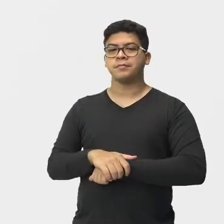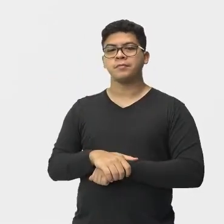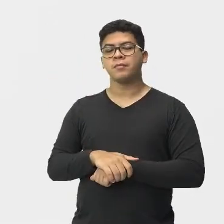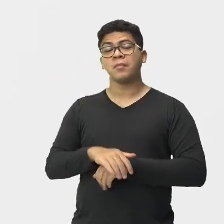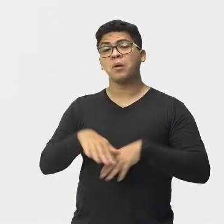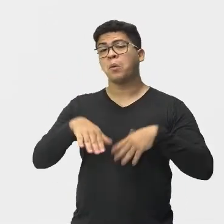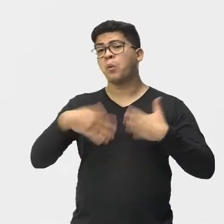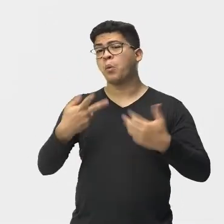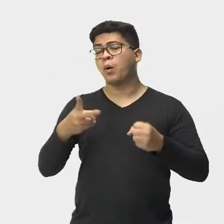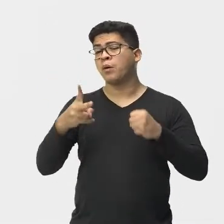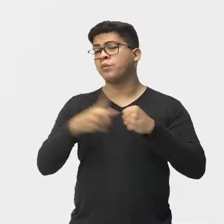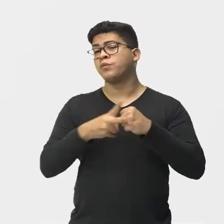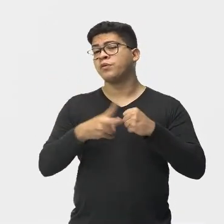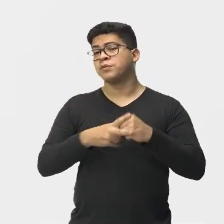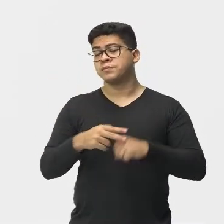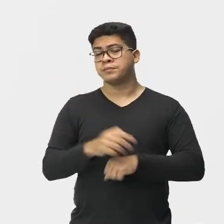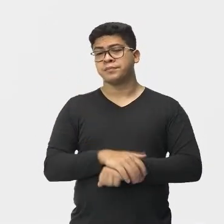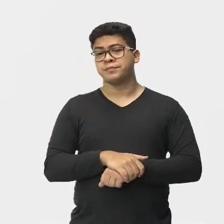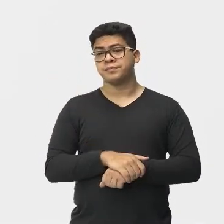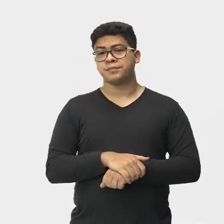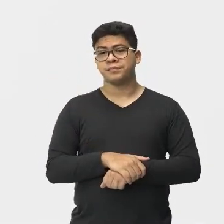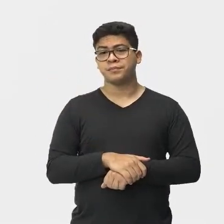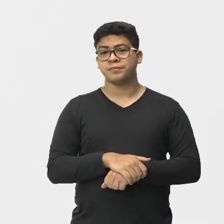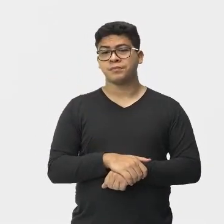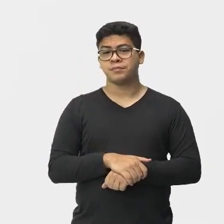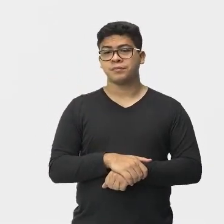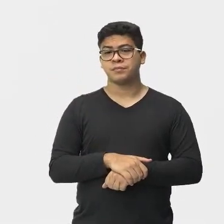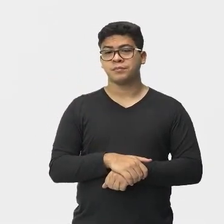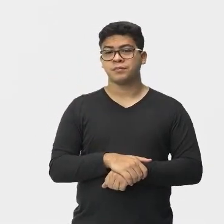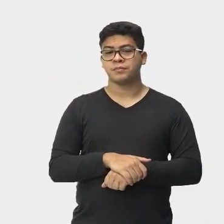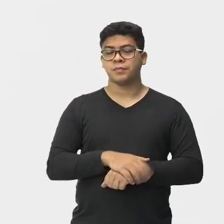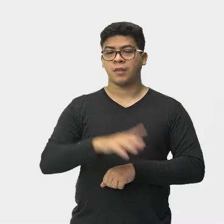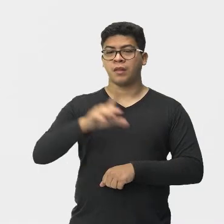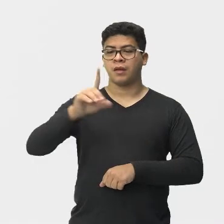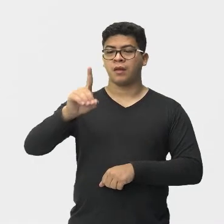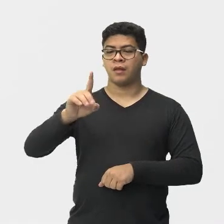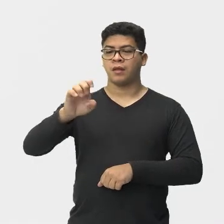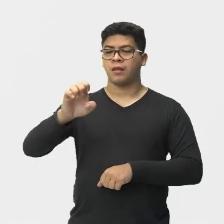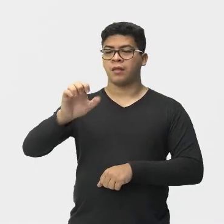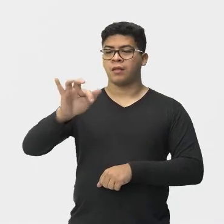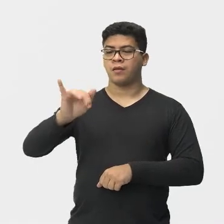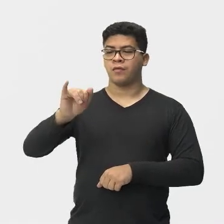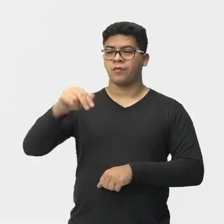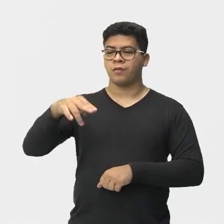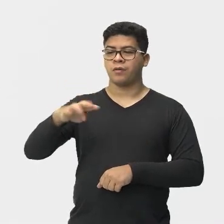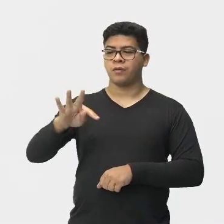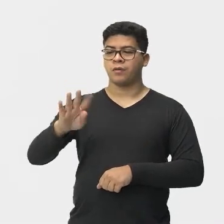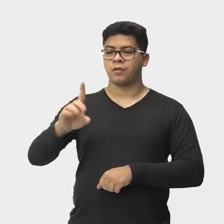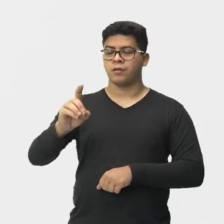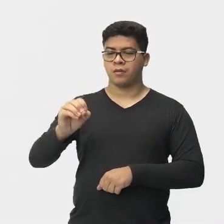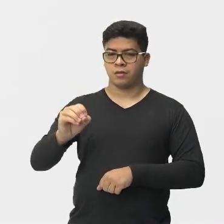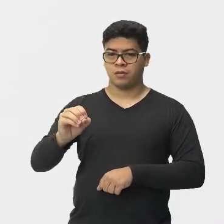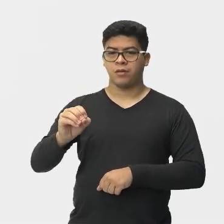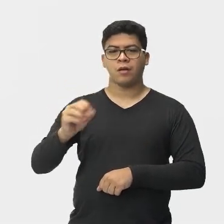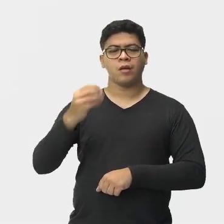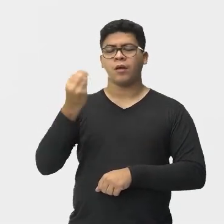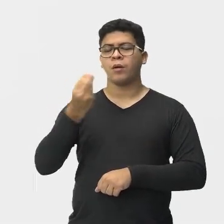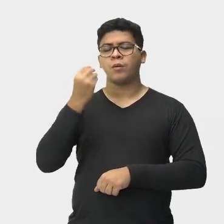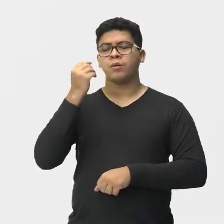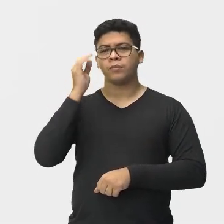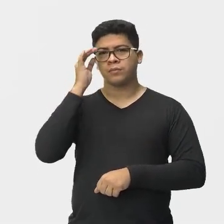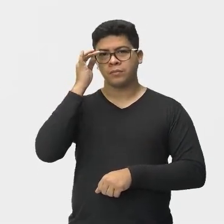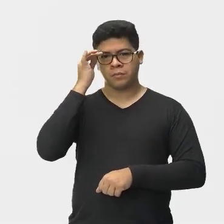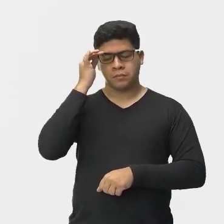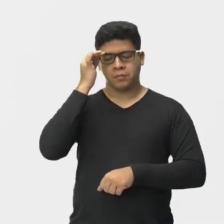verbo que nós temos aqui? Temos aqui o verbo defiende, não é isso? La alumna